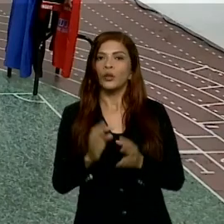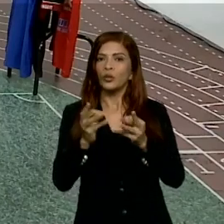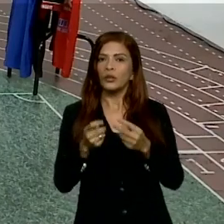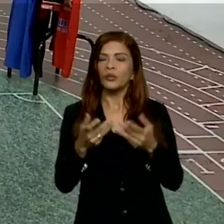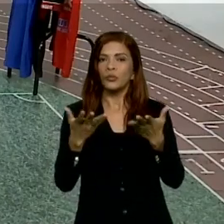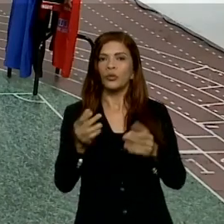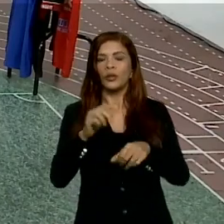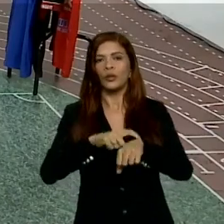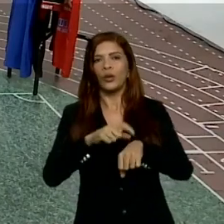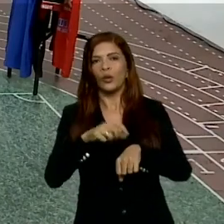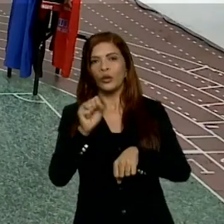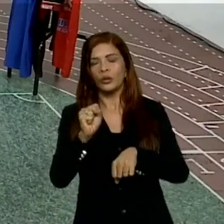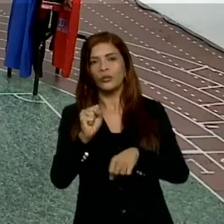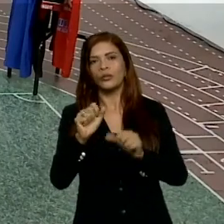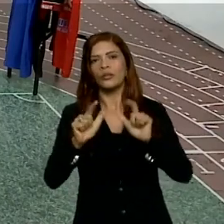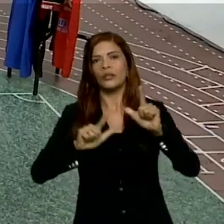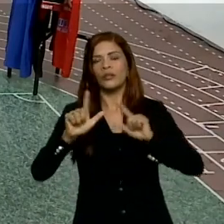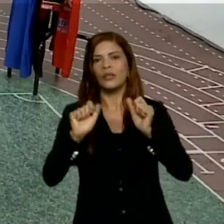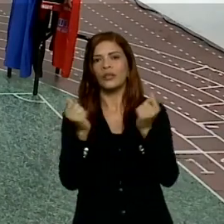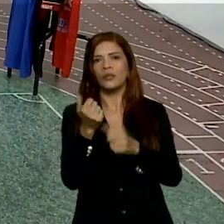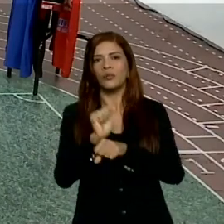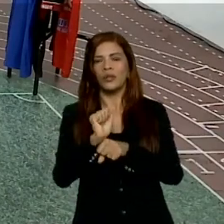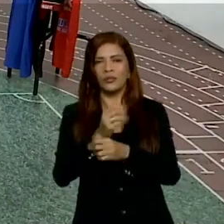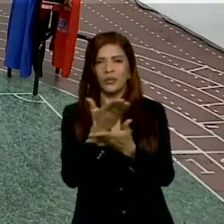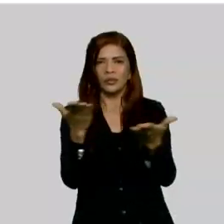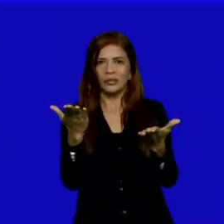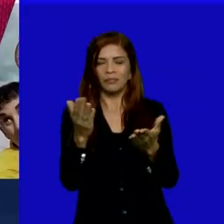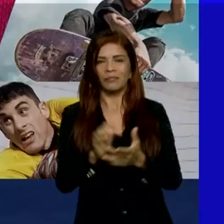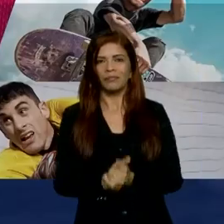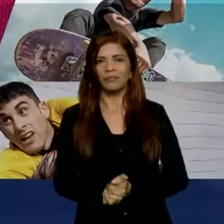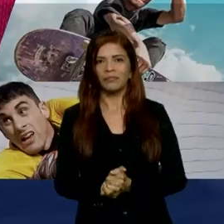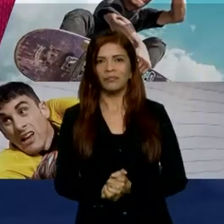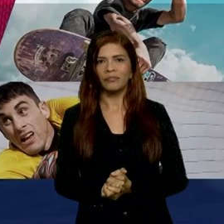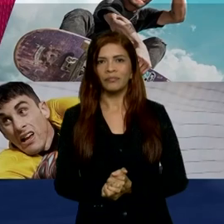noite aqui na tela da TV Assembleia a gente espera vocês gente até